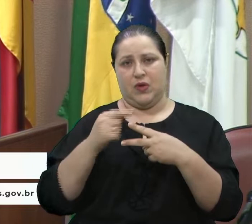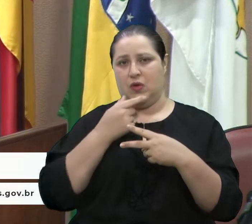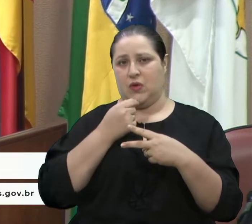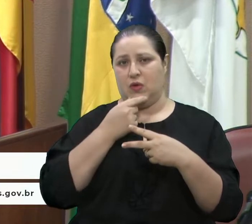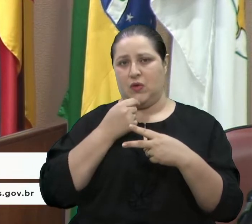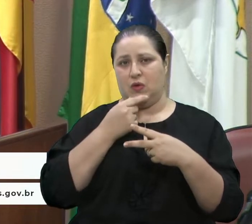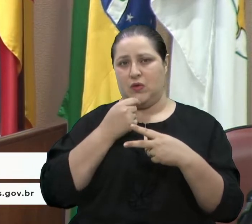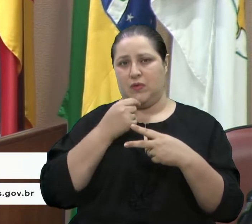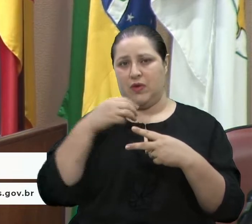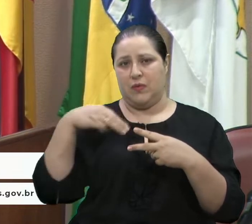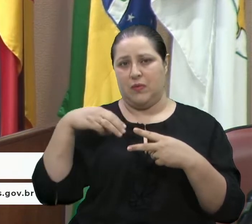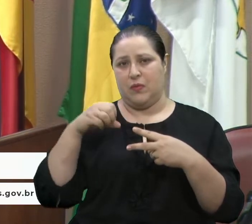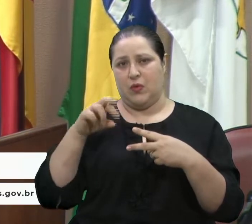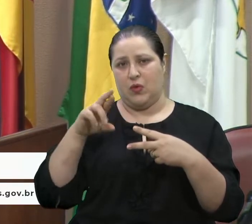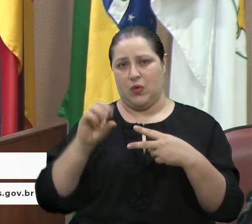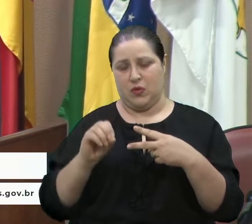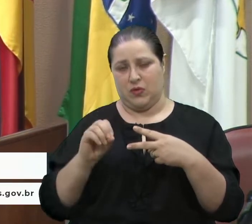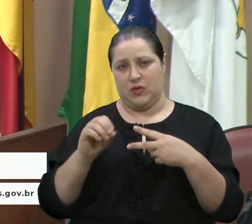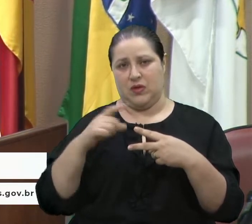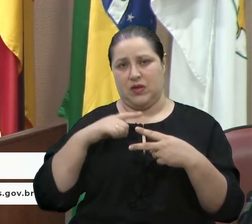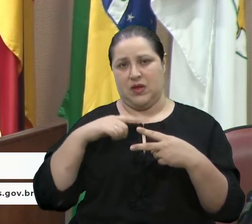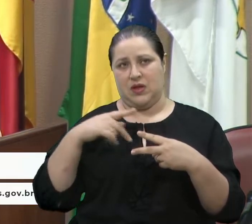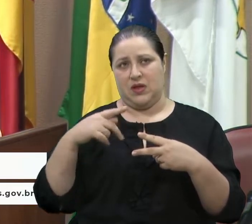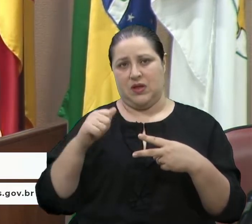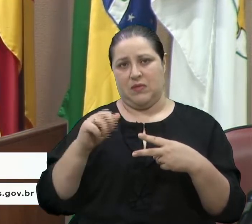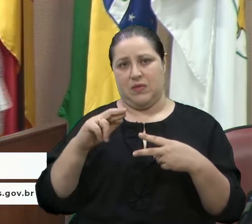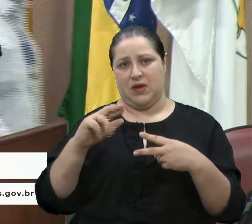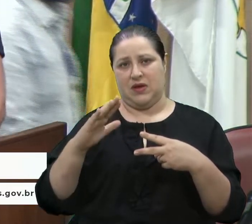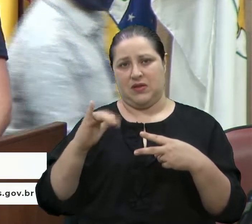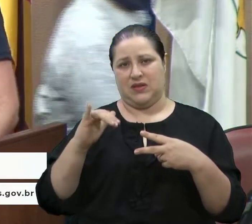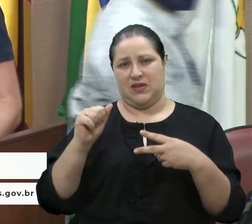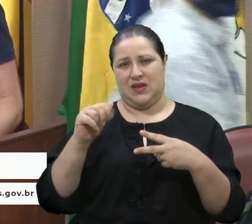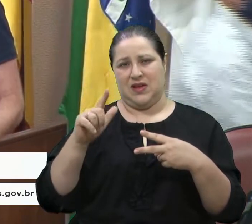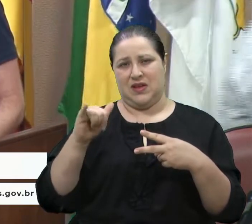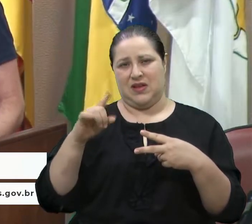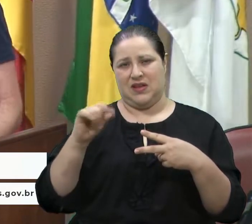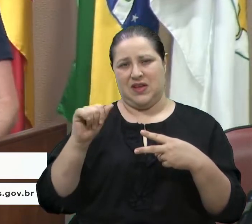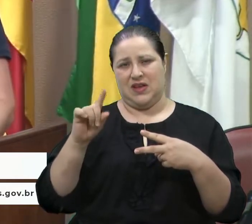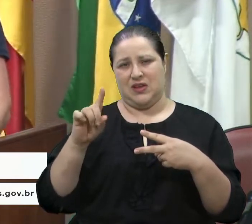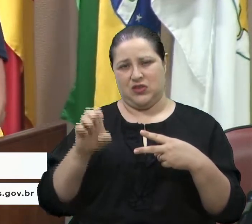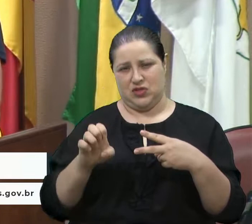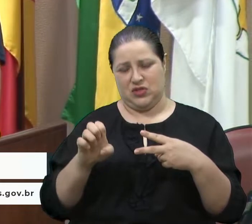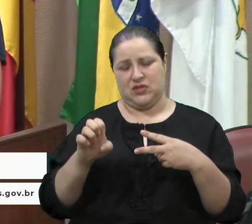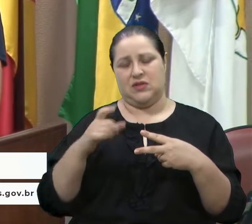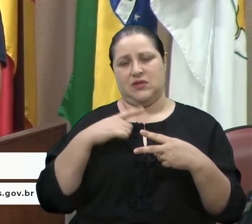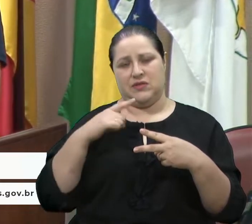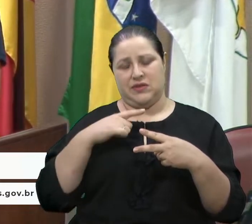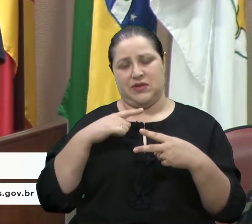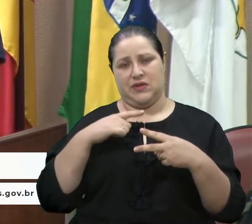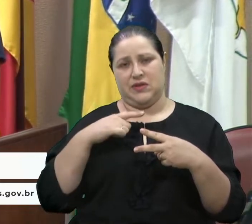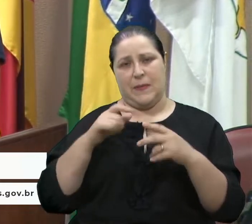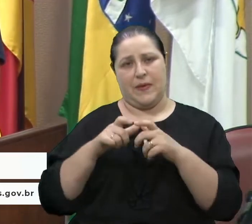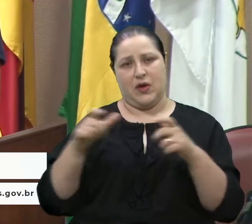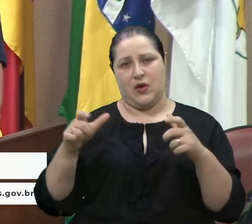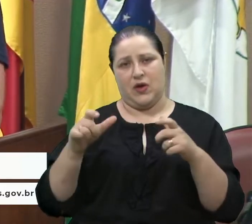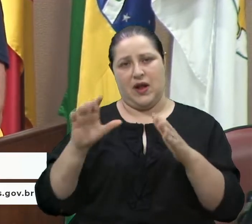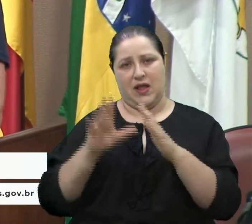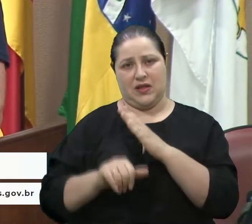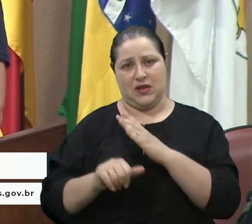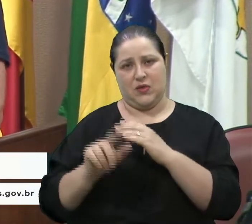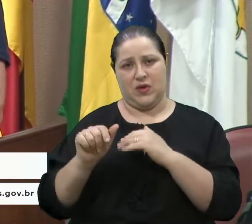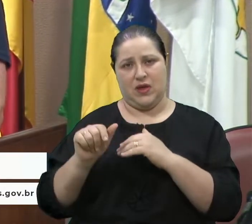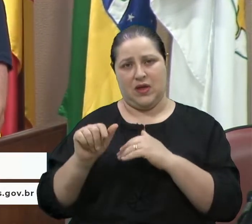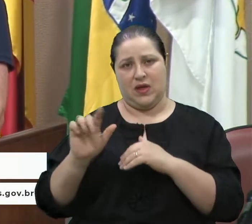Moro na condenação do criminoso de colarinho branco, o maior bandido que esse país já viu, o maior ladrão, Luiz Inácio Lula da